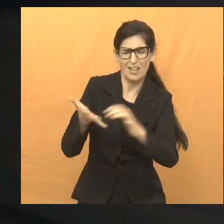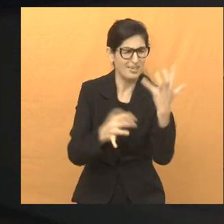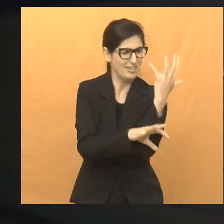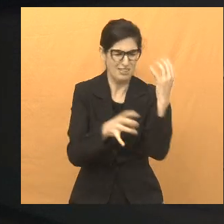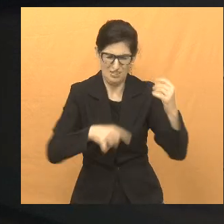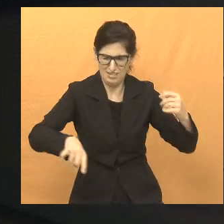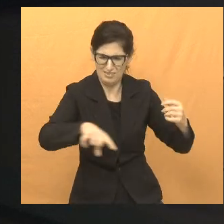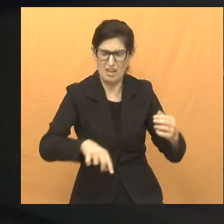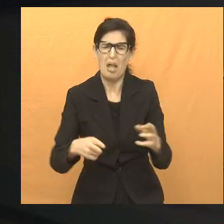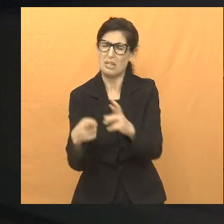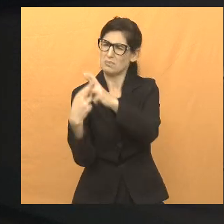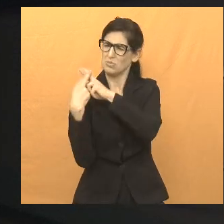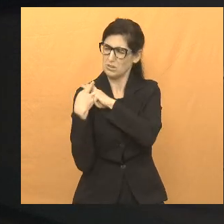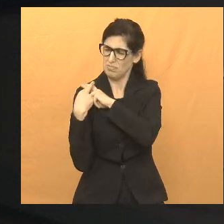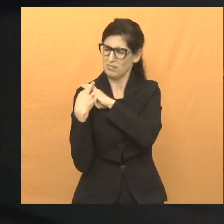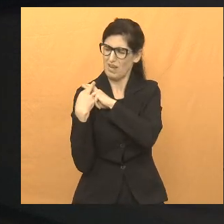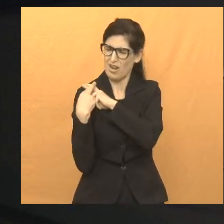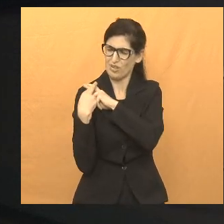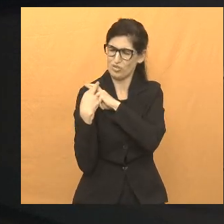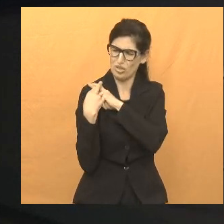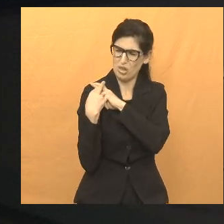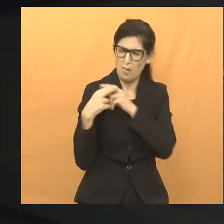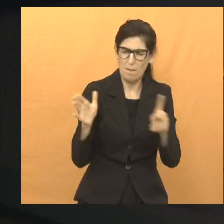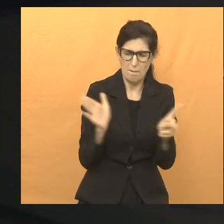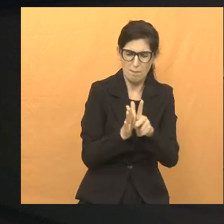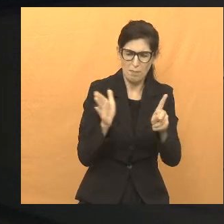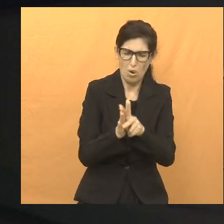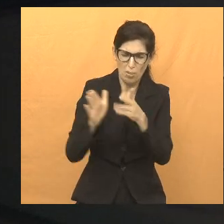era da vigilância, né?